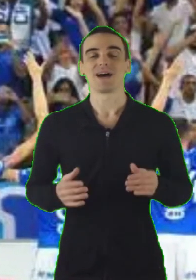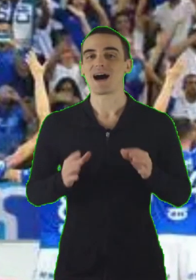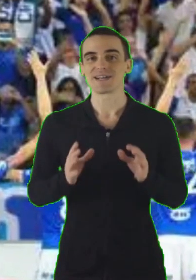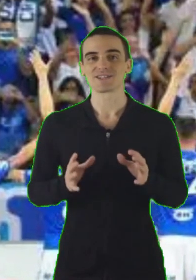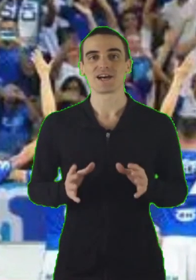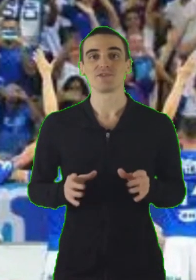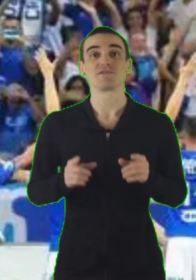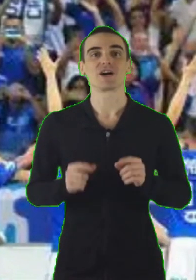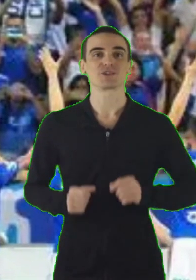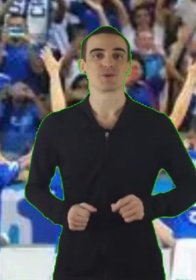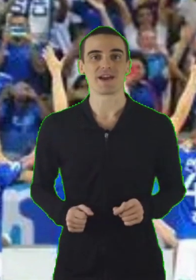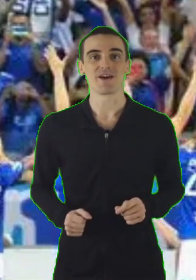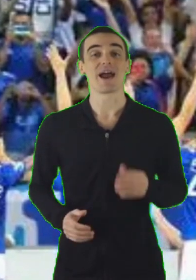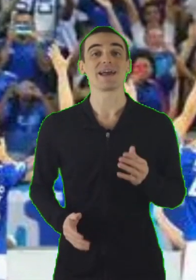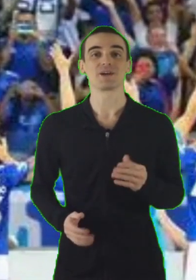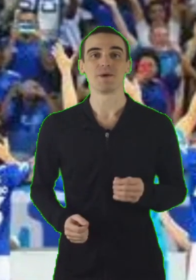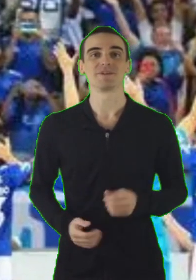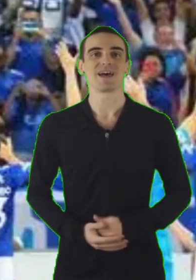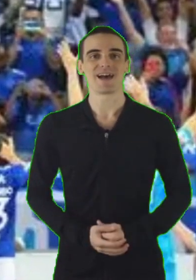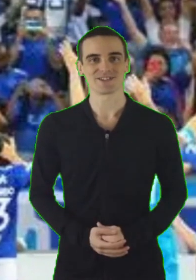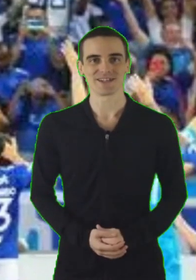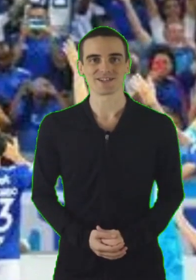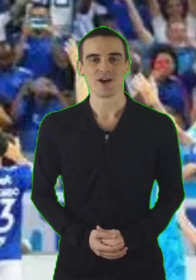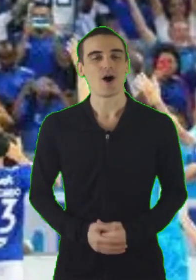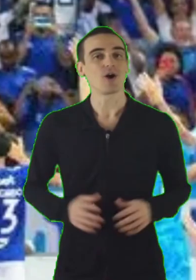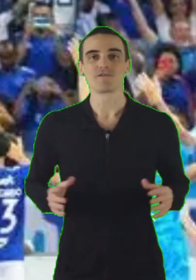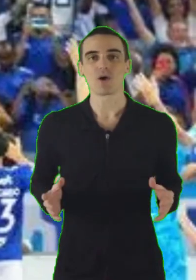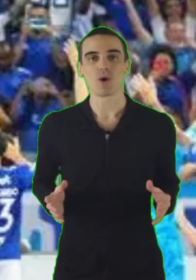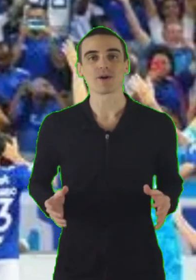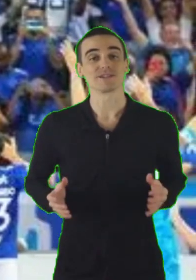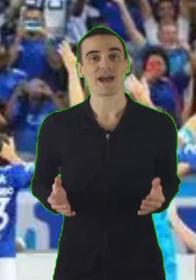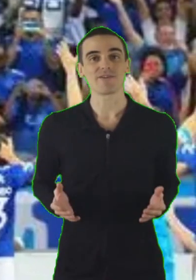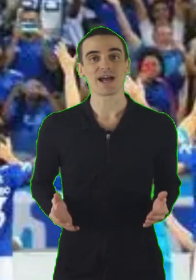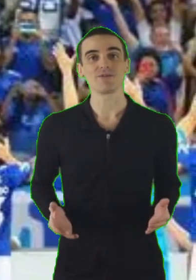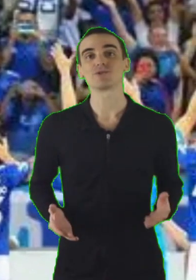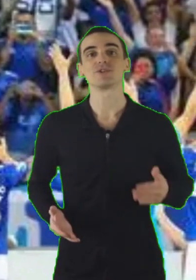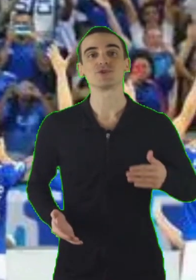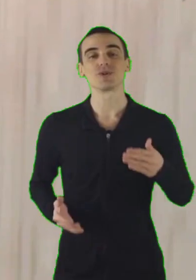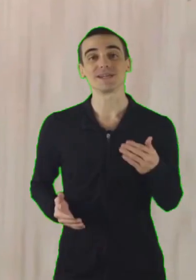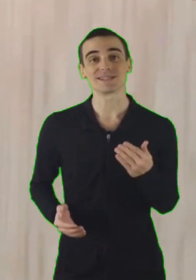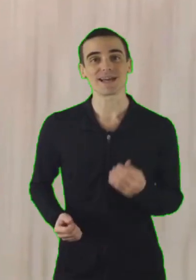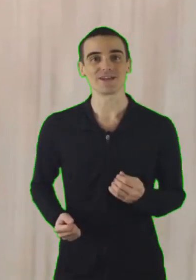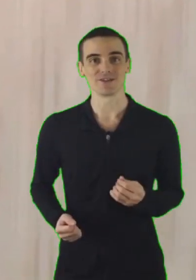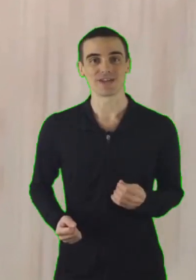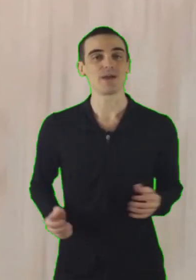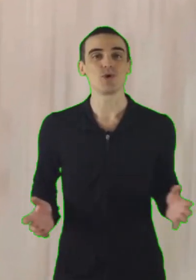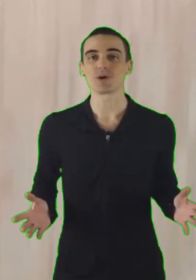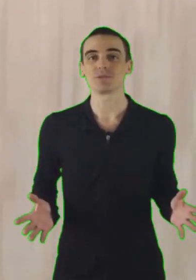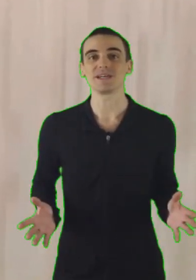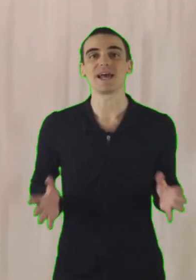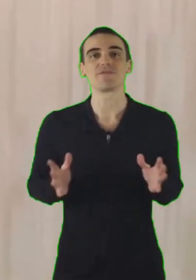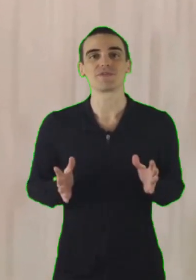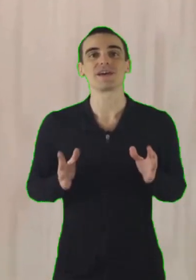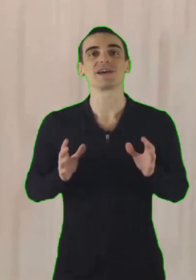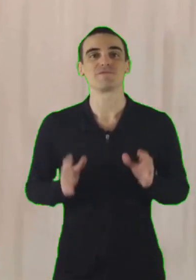para o YouTube continuar divulgando essas informações para você. Obrigado! Continuando, o Cruzeiro voltou à carga